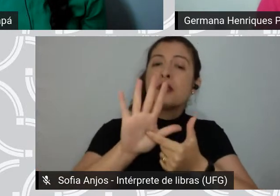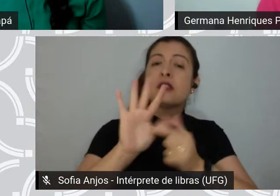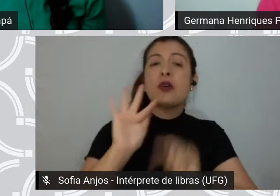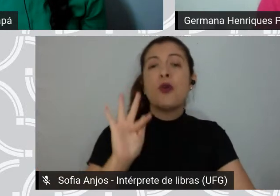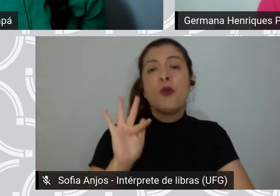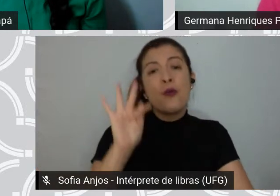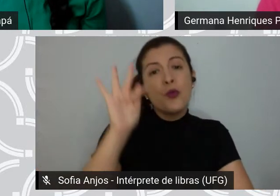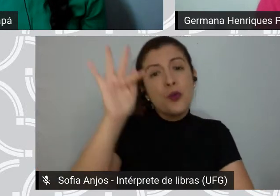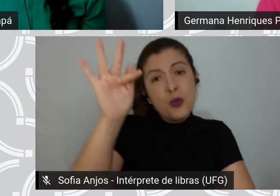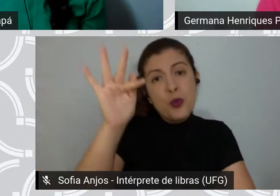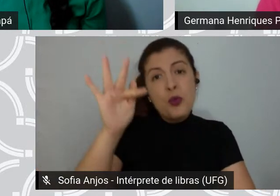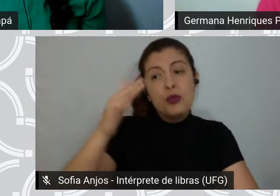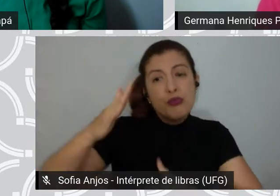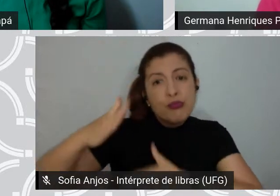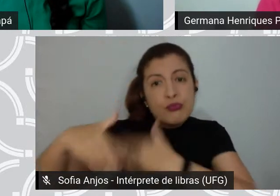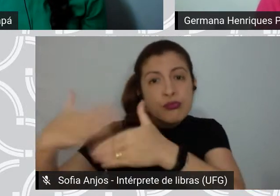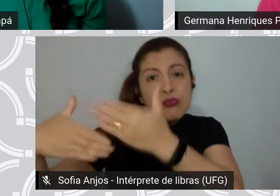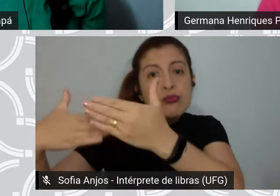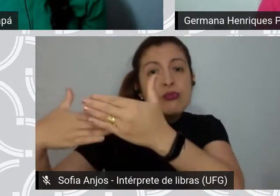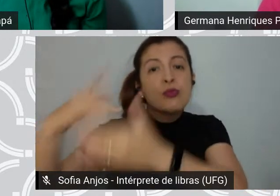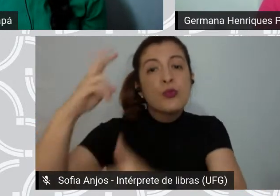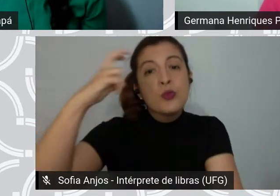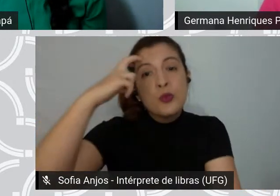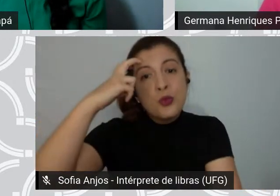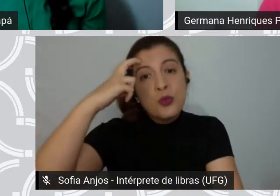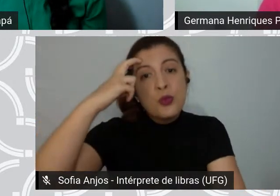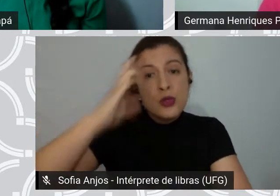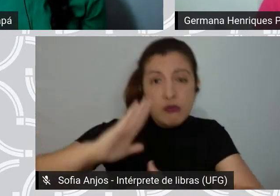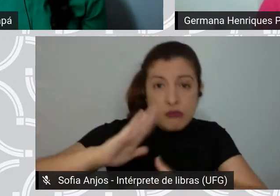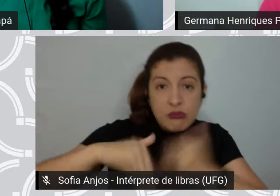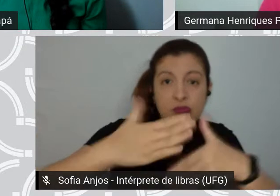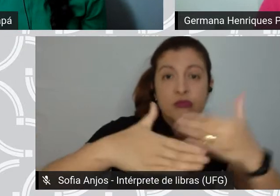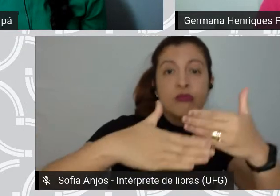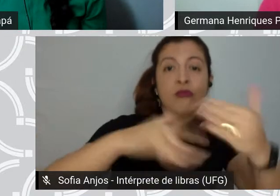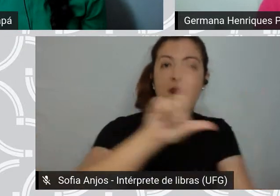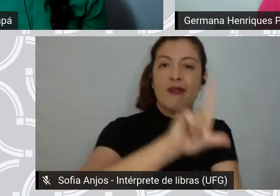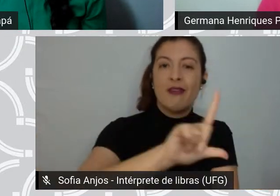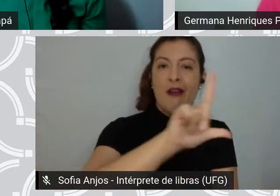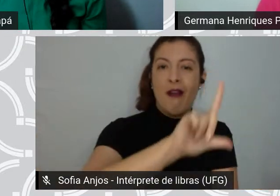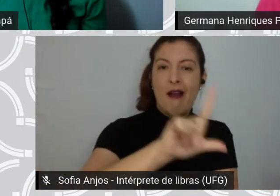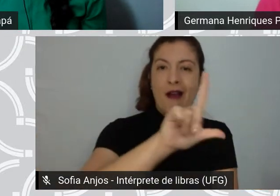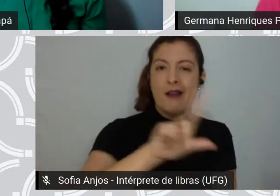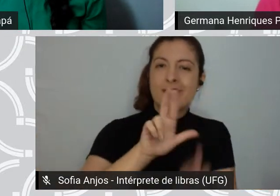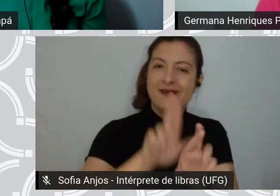cultural. Né? É, e, com isso,